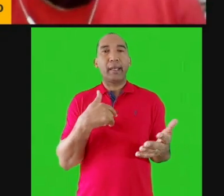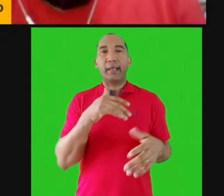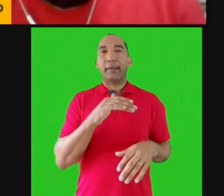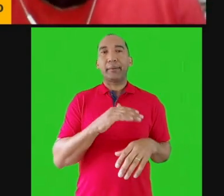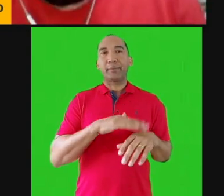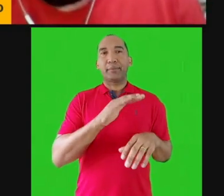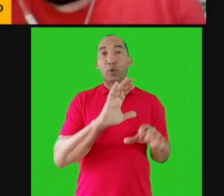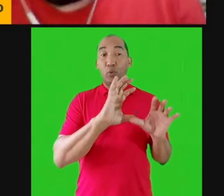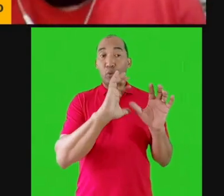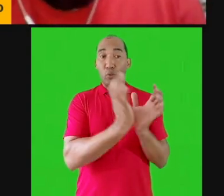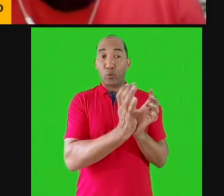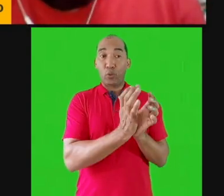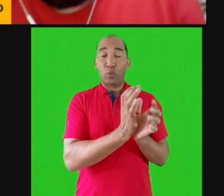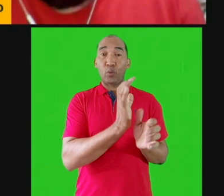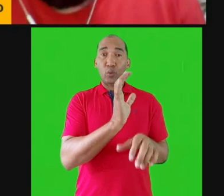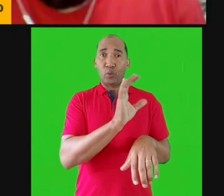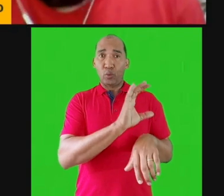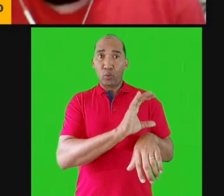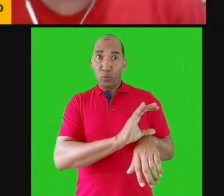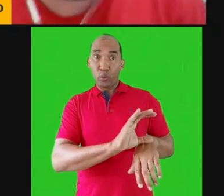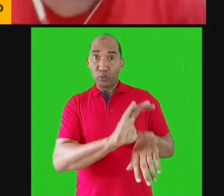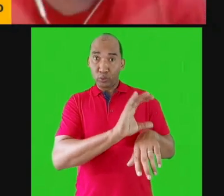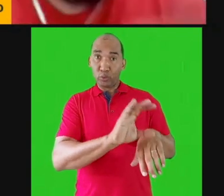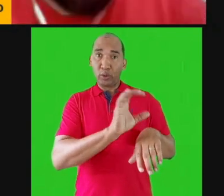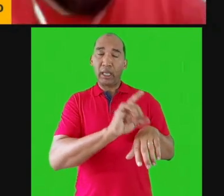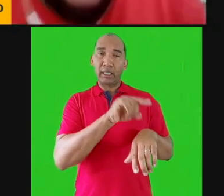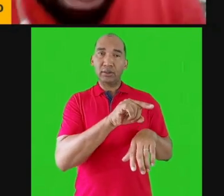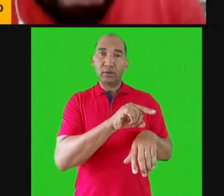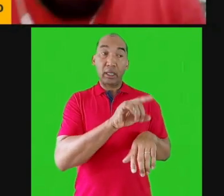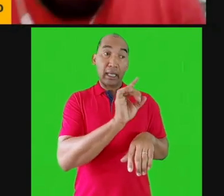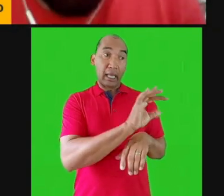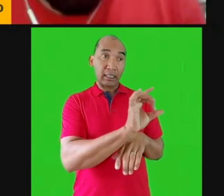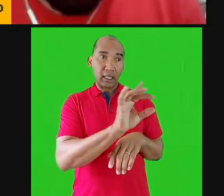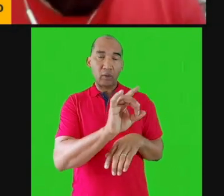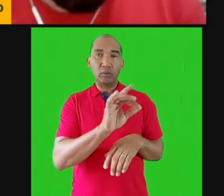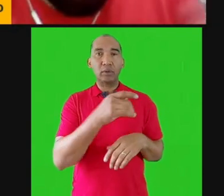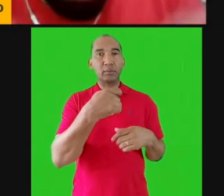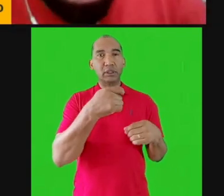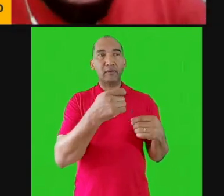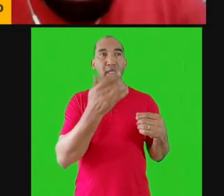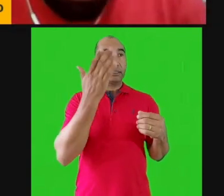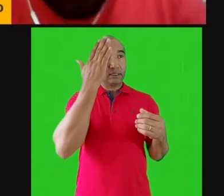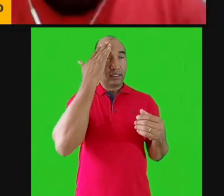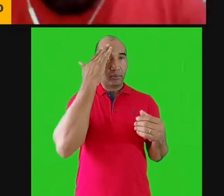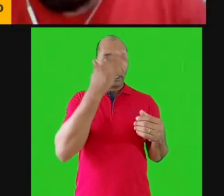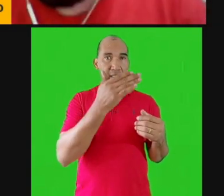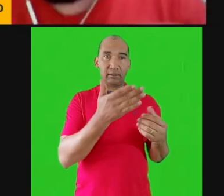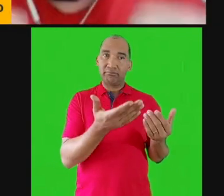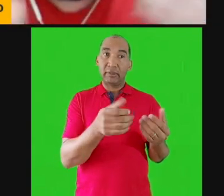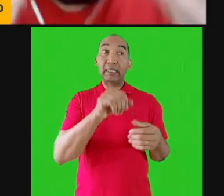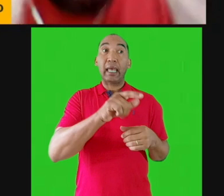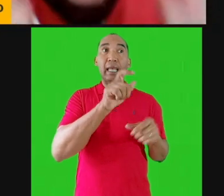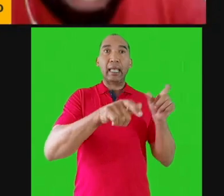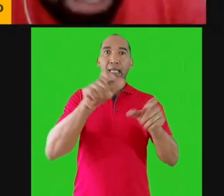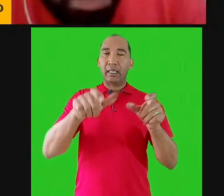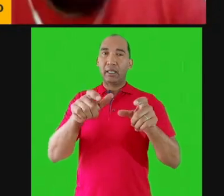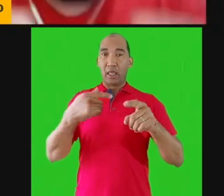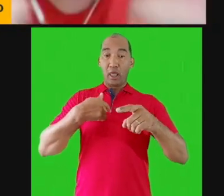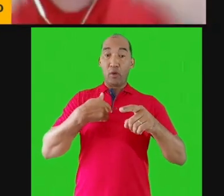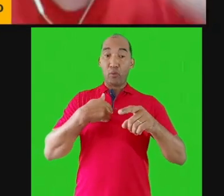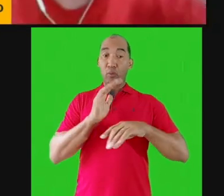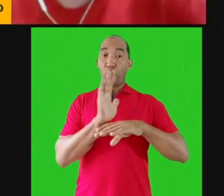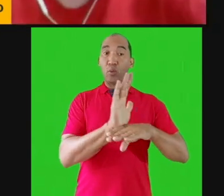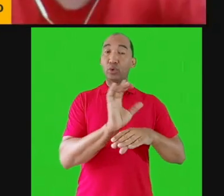desse curso foi isso. Tem uma turma com 30 pessoas trans, ninguém precisava explicar quem era. E volto a dizer, minha contribuição é estritamente técnica, porque